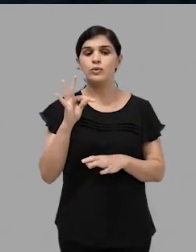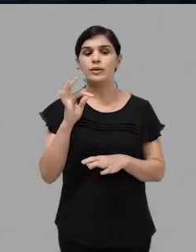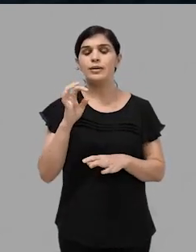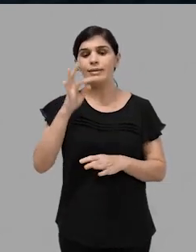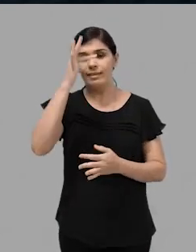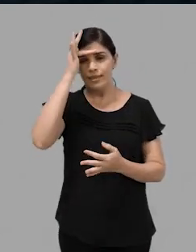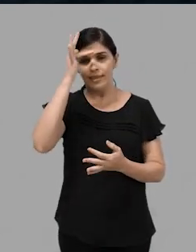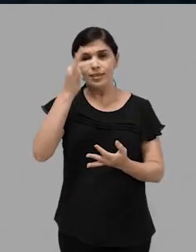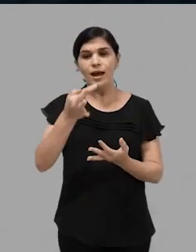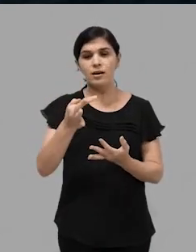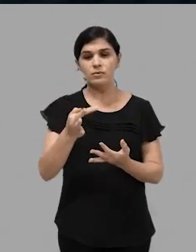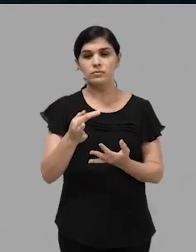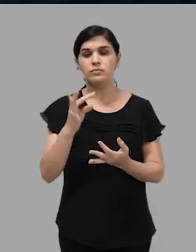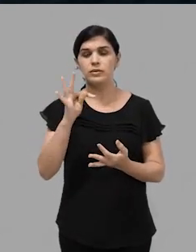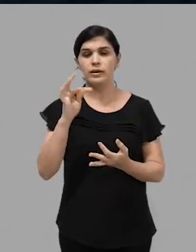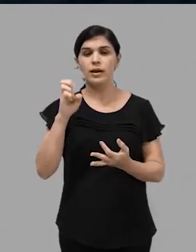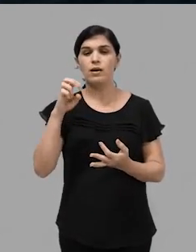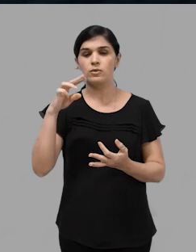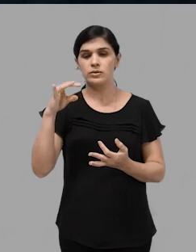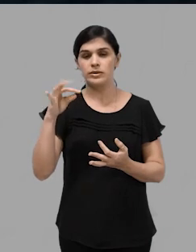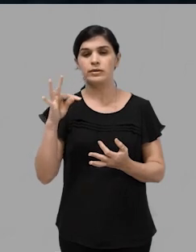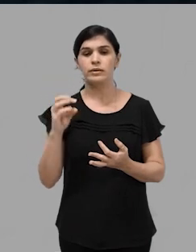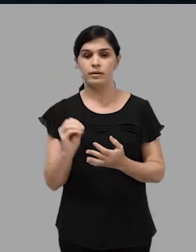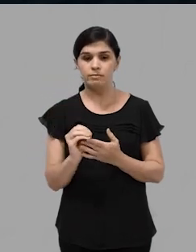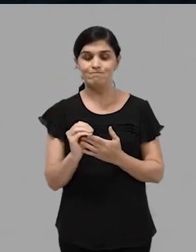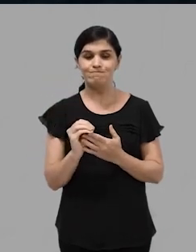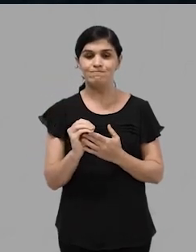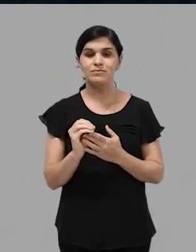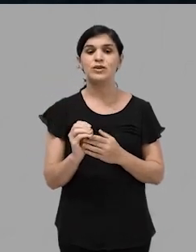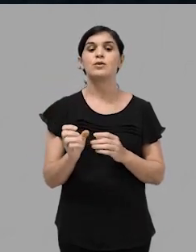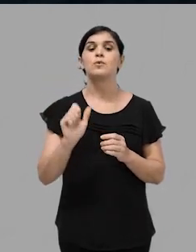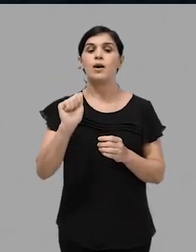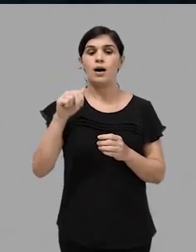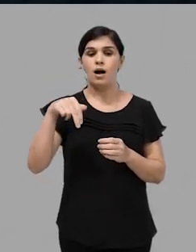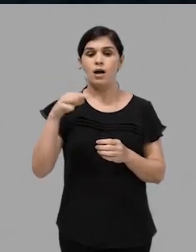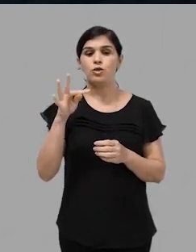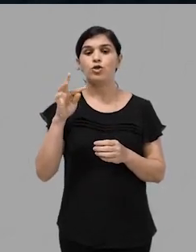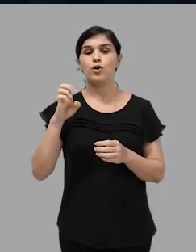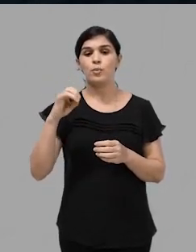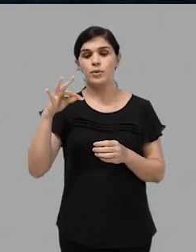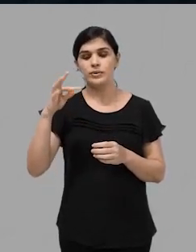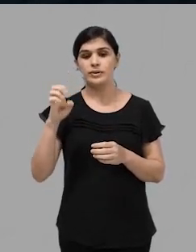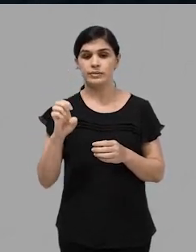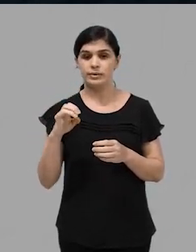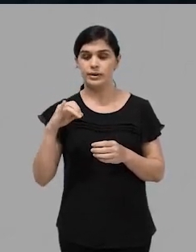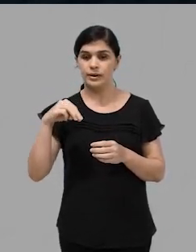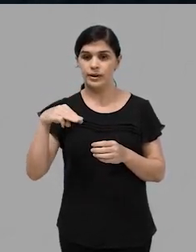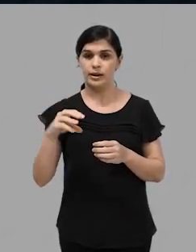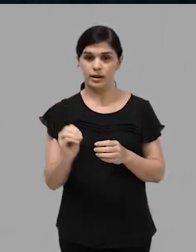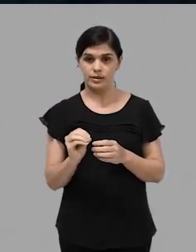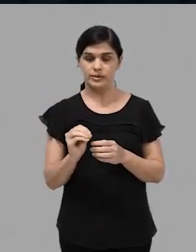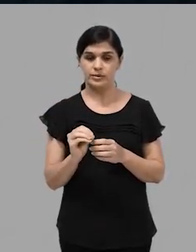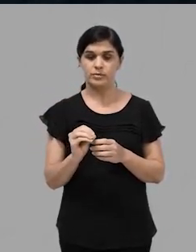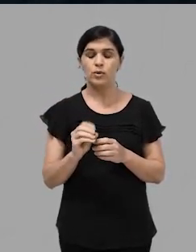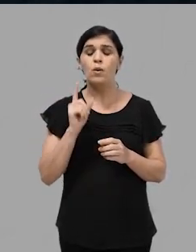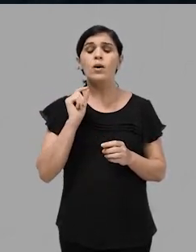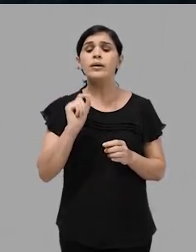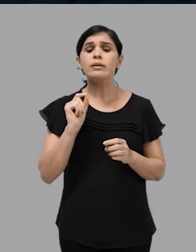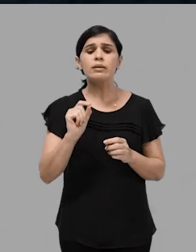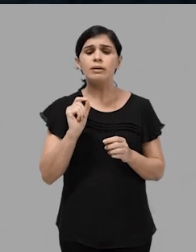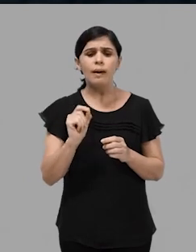Então, eu acho que fica claro que esse momento da Idade Média, quem comandava? A igreja. A